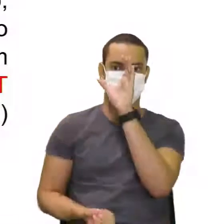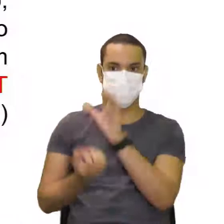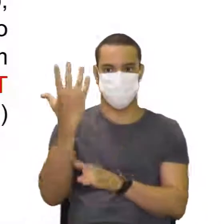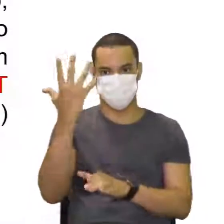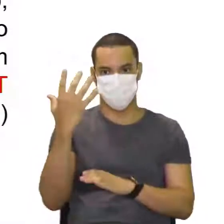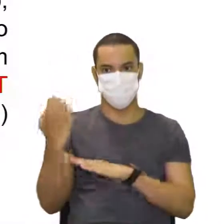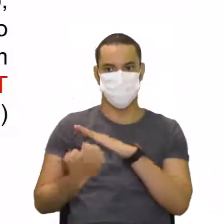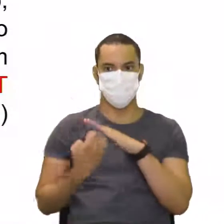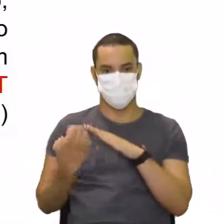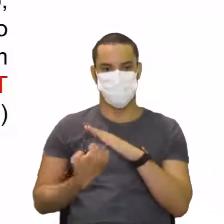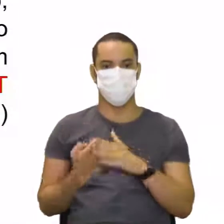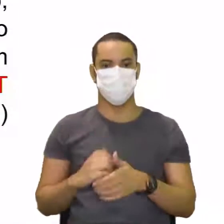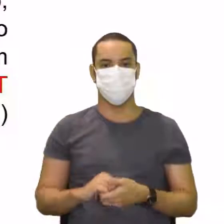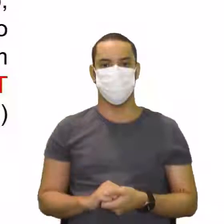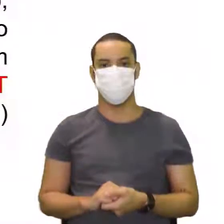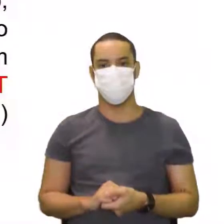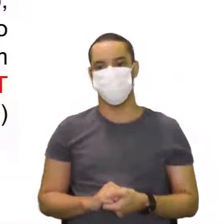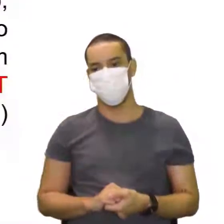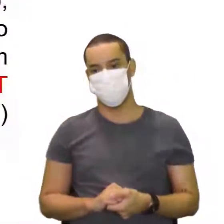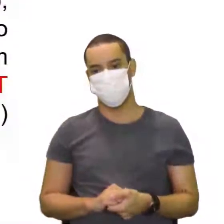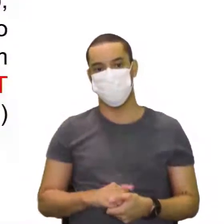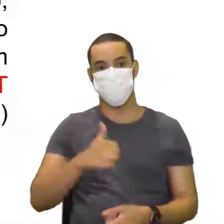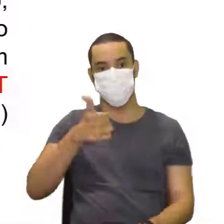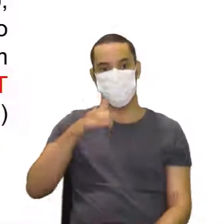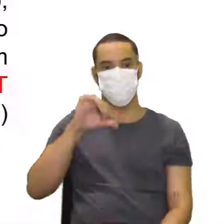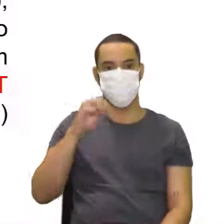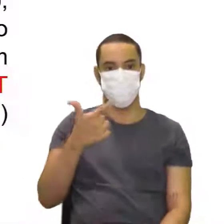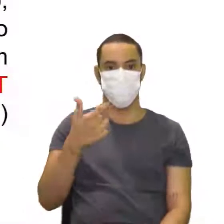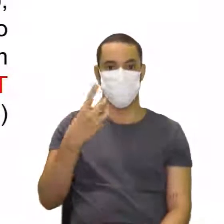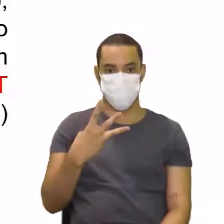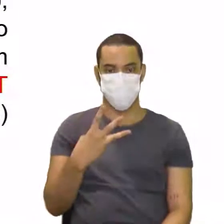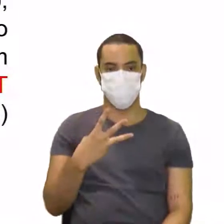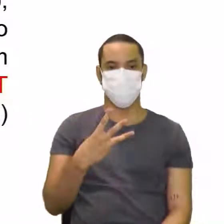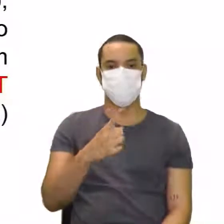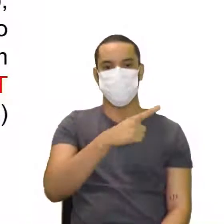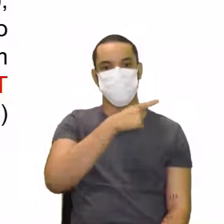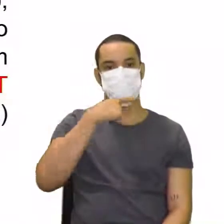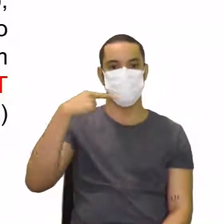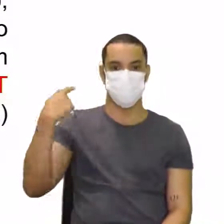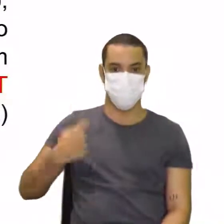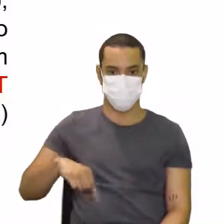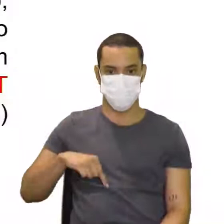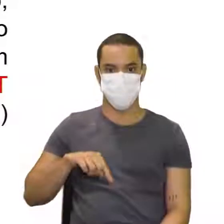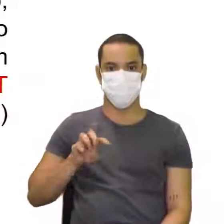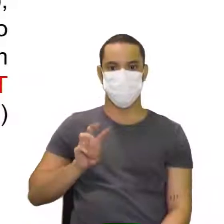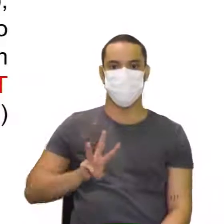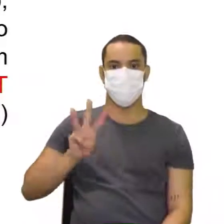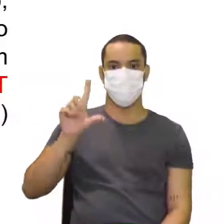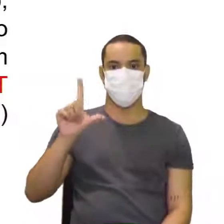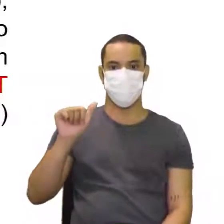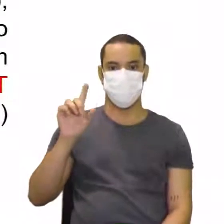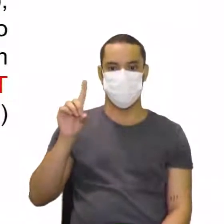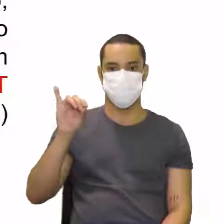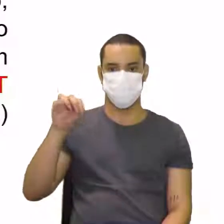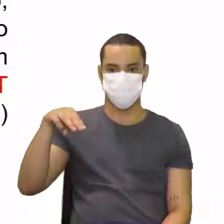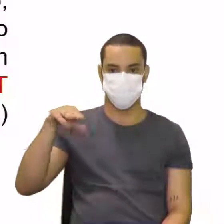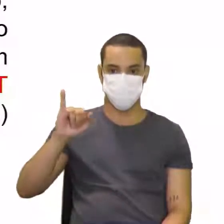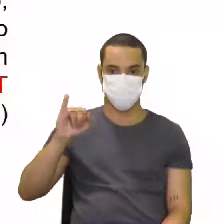aqui por um empresário, ok? Em 1923, o russo ali, ó,